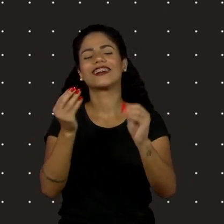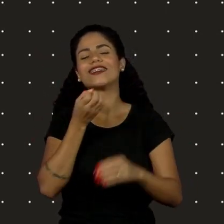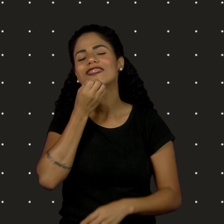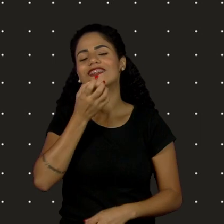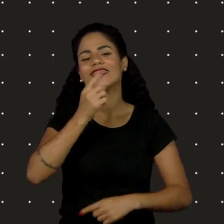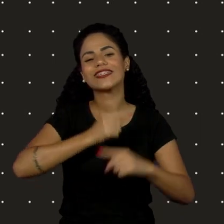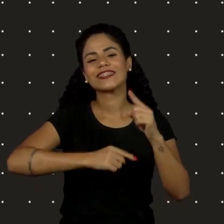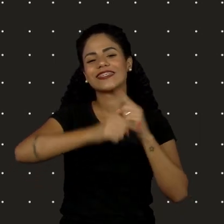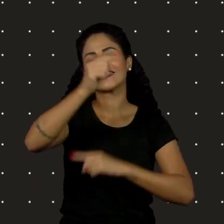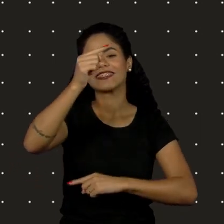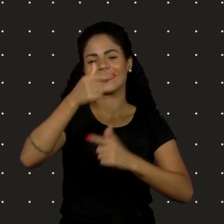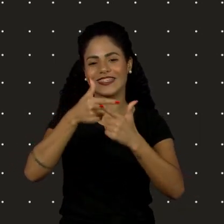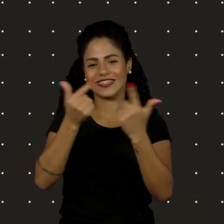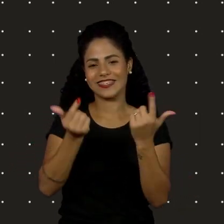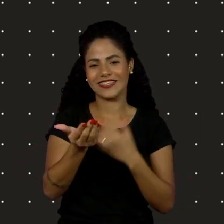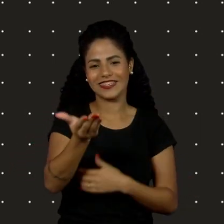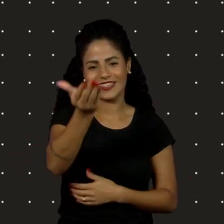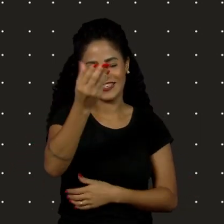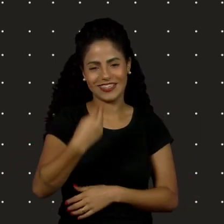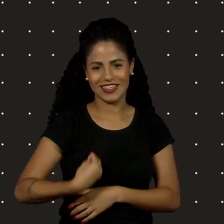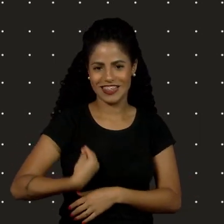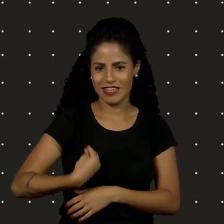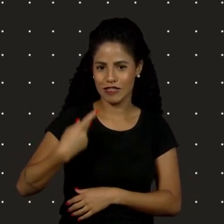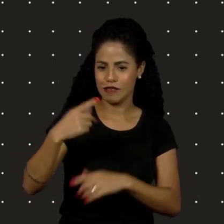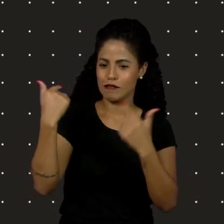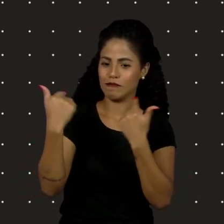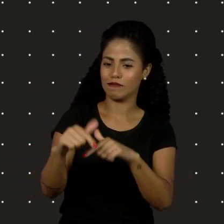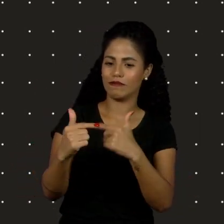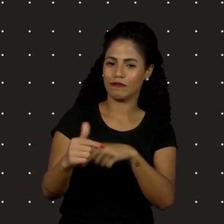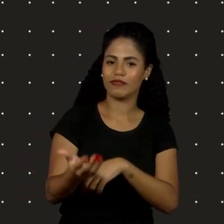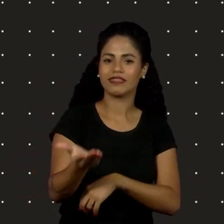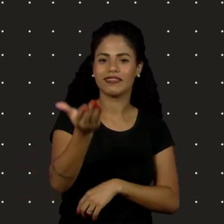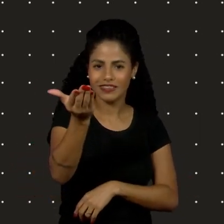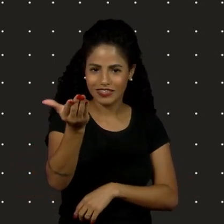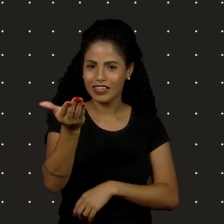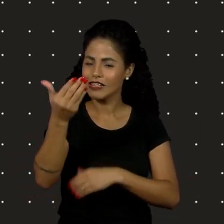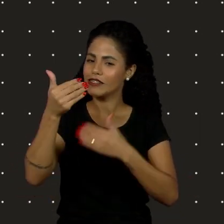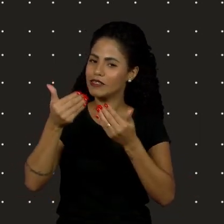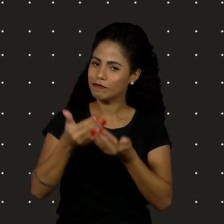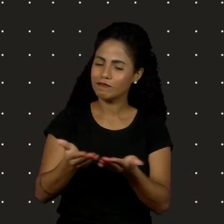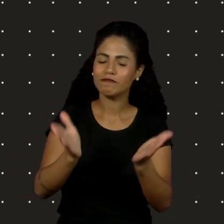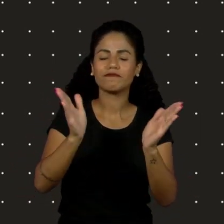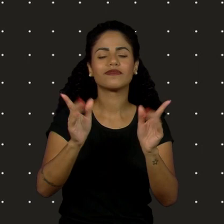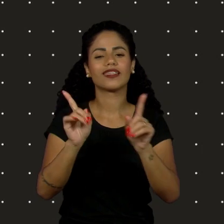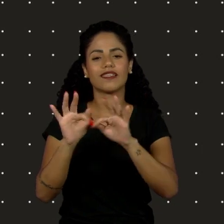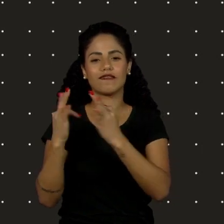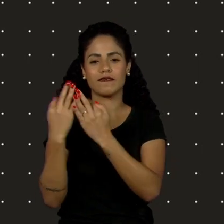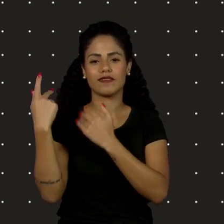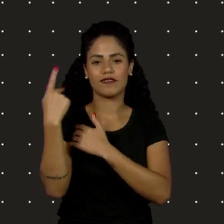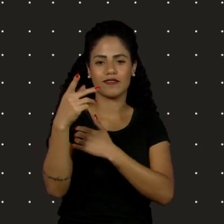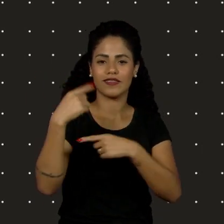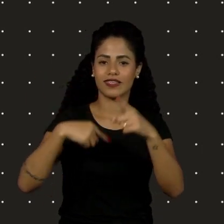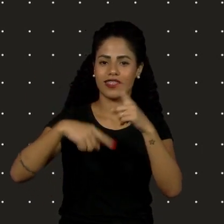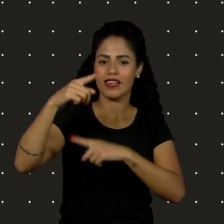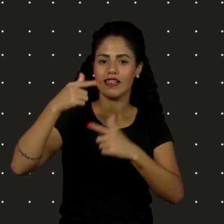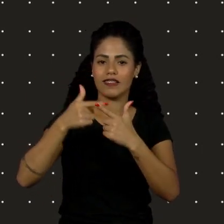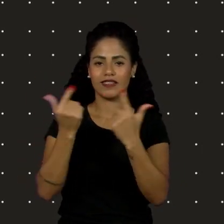de bem, de bom para Márico e toda essa vasta família. Muita